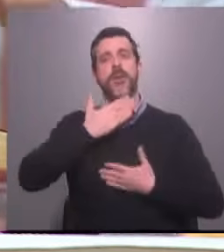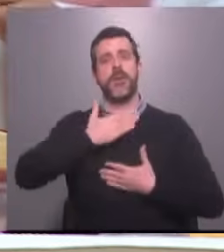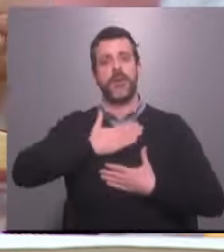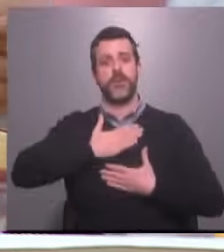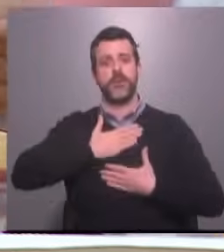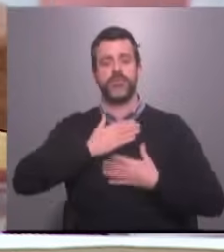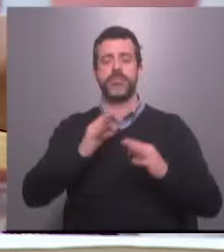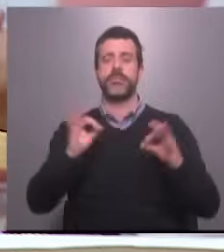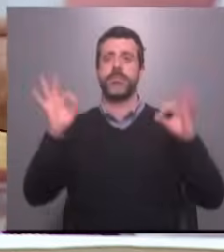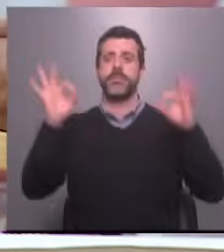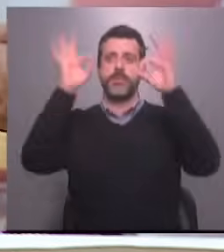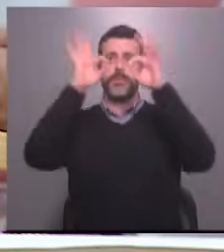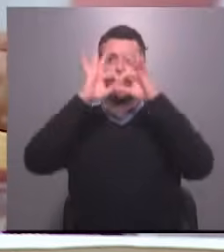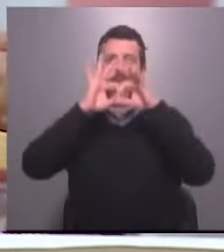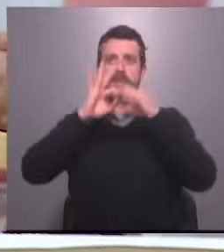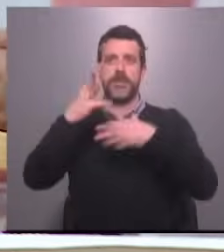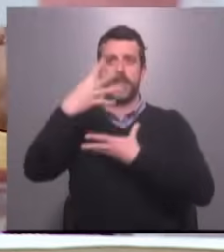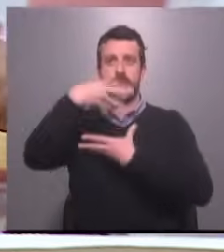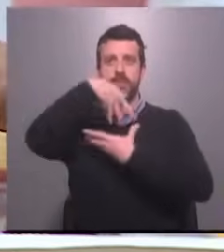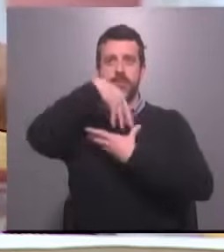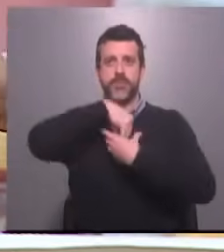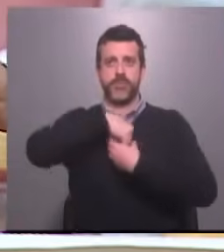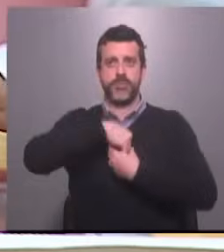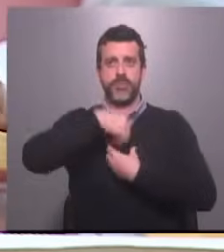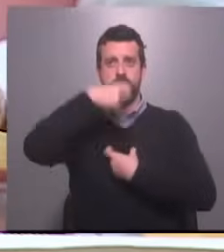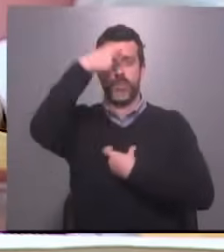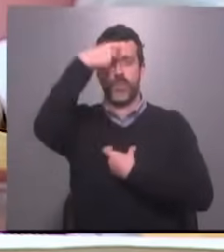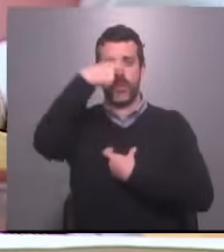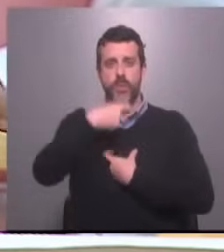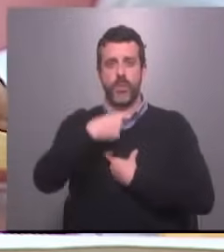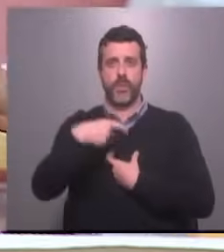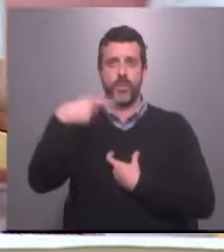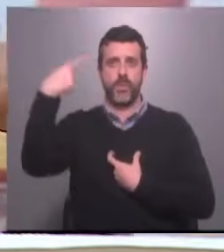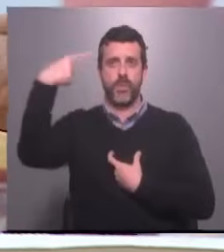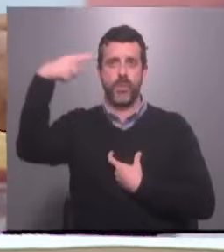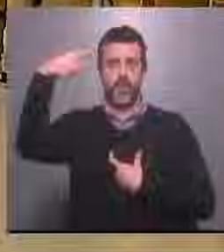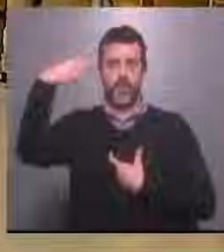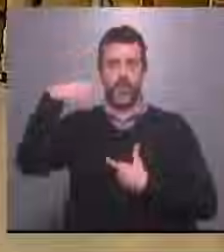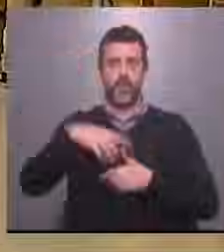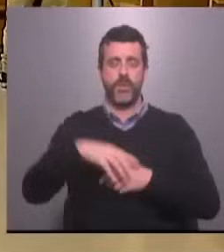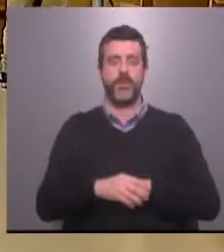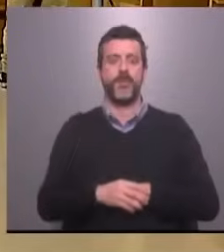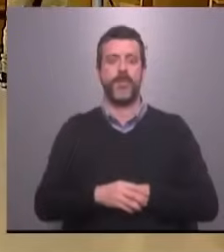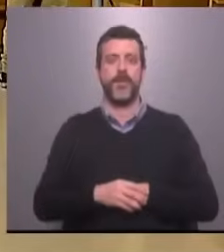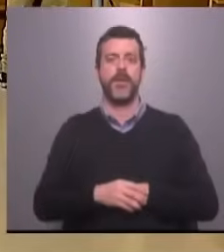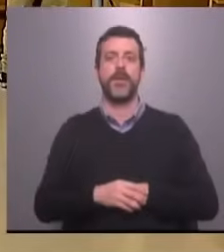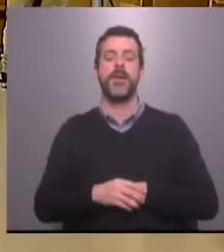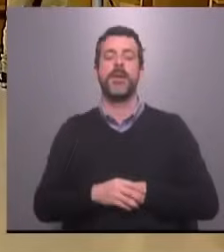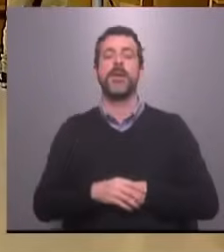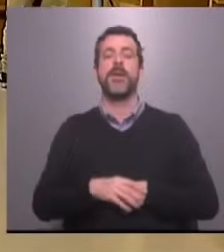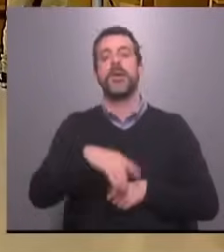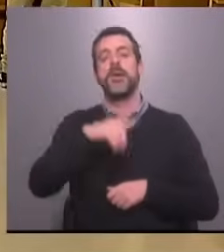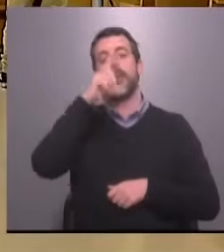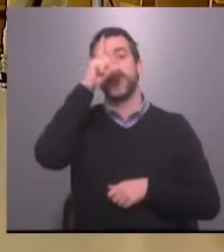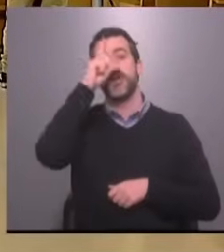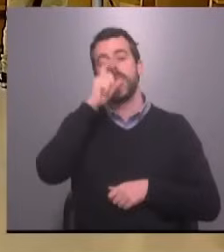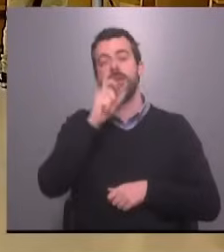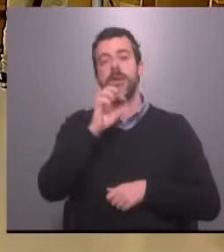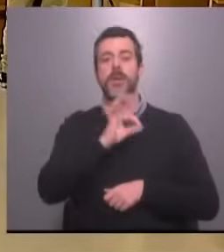Cristo, sejamos reunidos pelo Espírito Santo num só corpo.